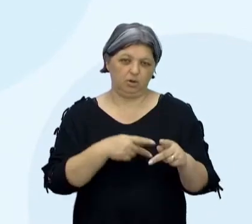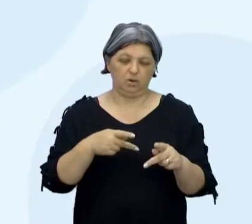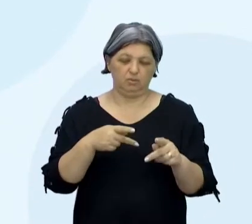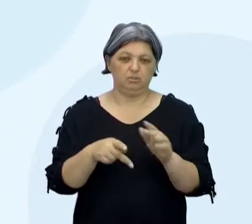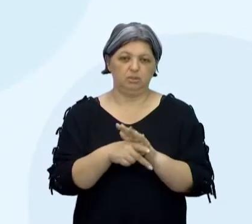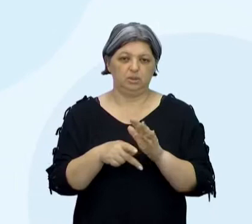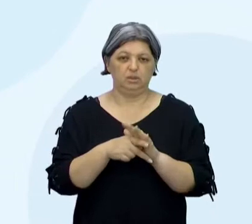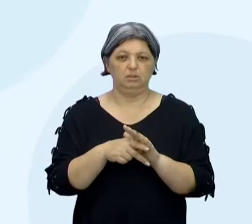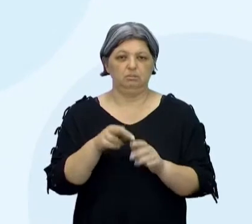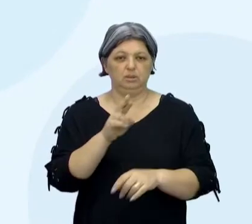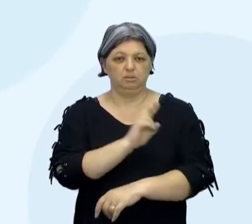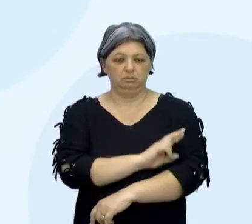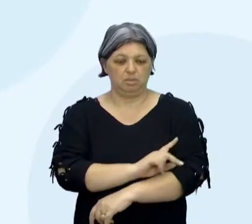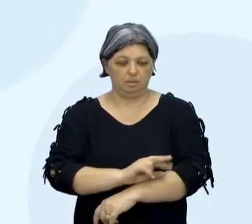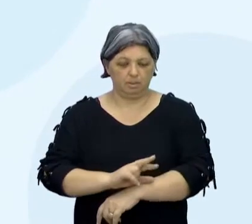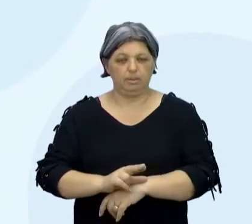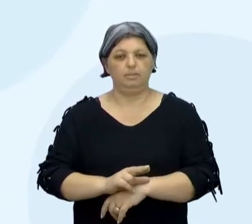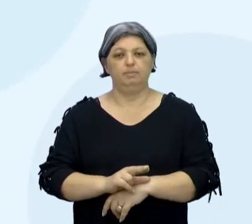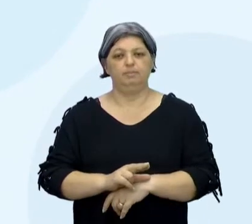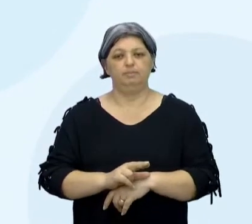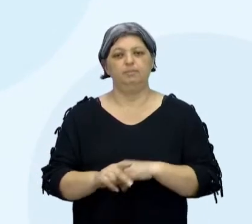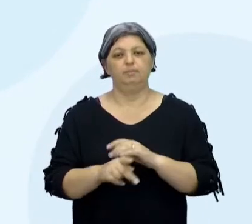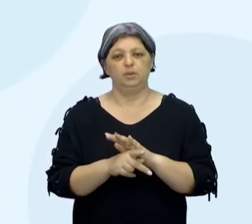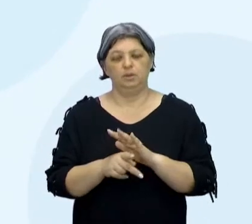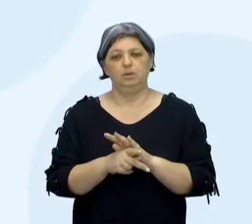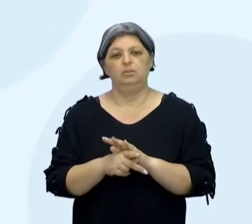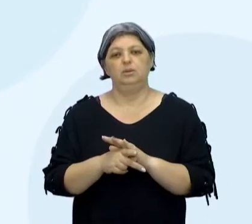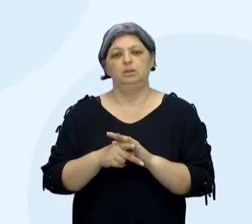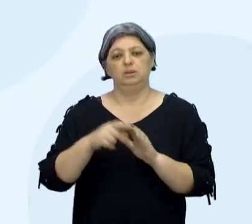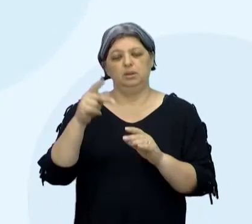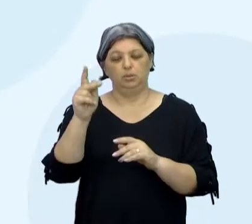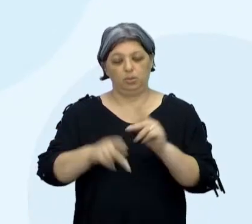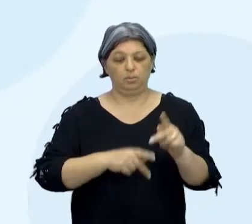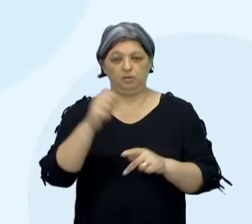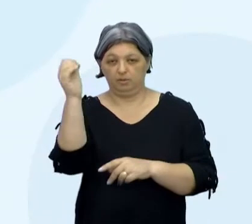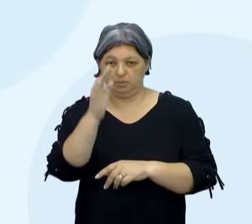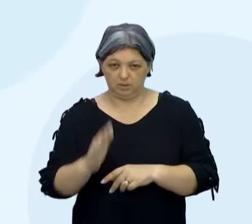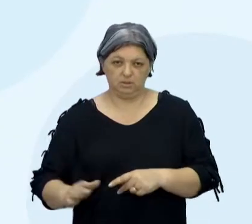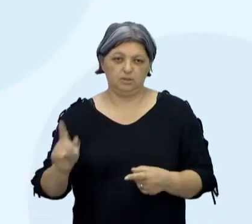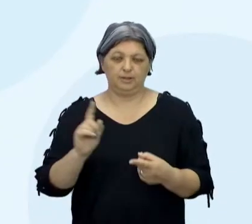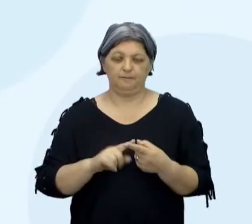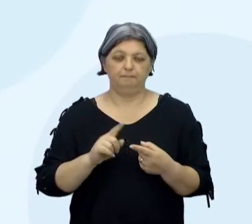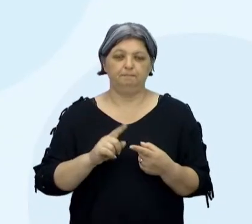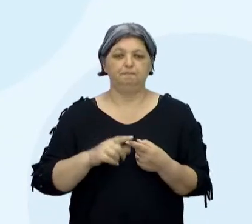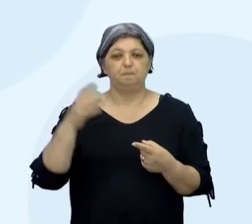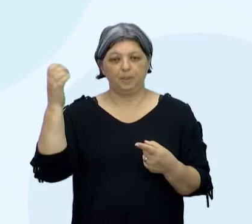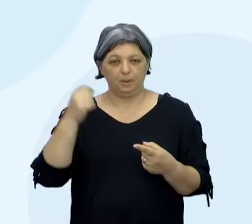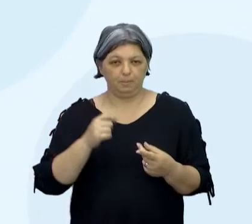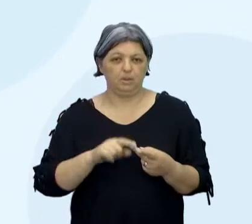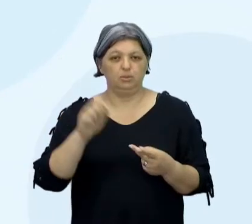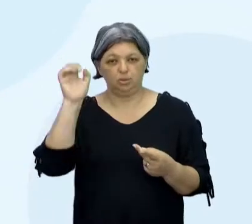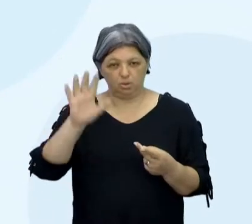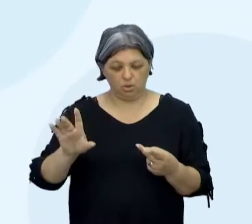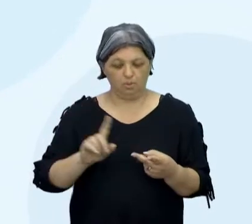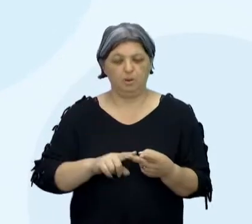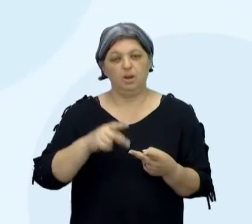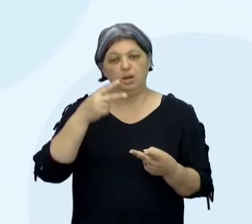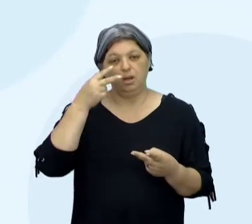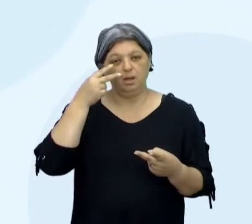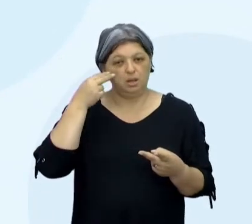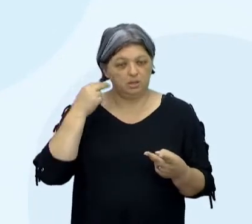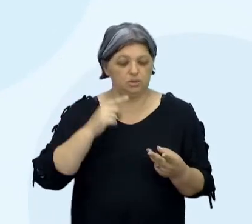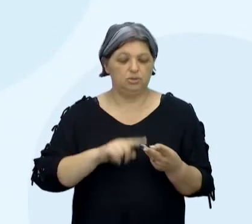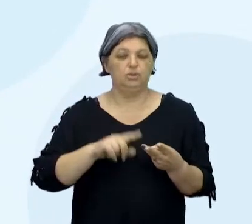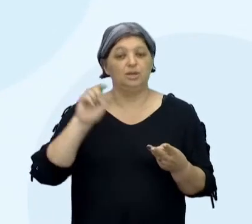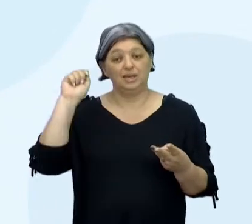raças que deram origem aí ao povo brasileiro que seria a do Branco europeu a do indígena e do negro